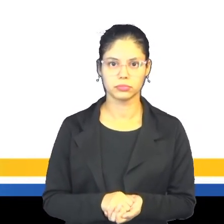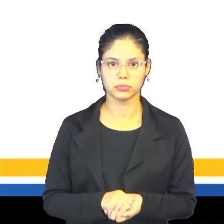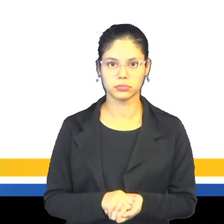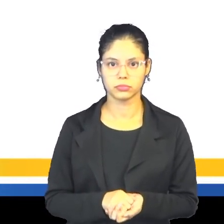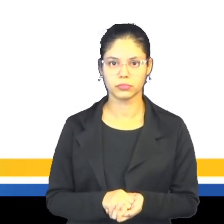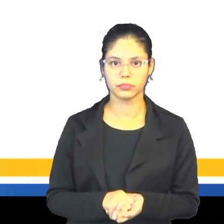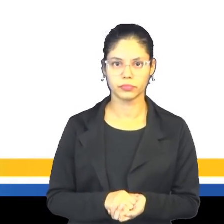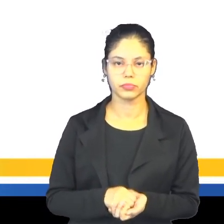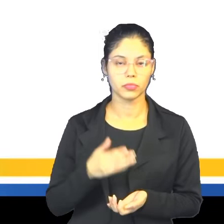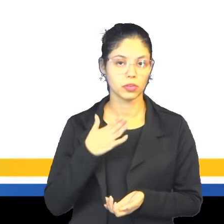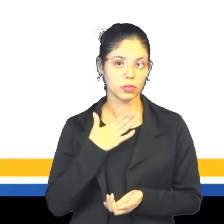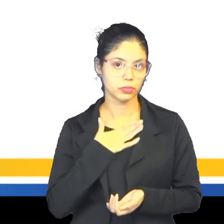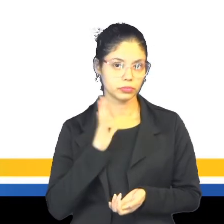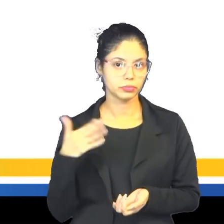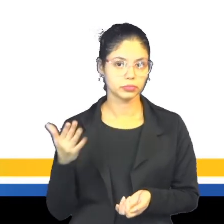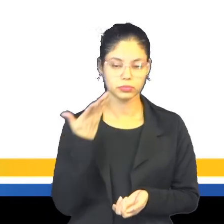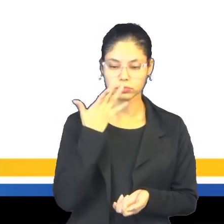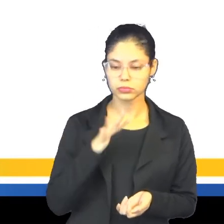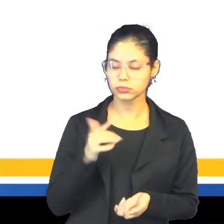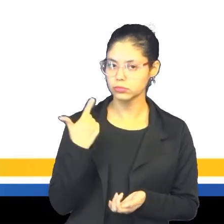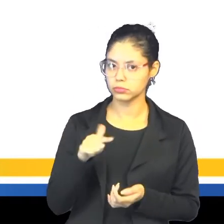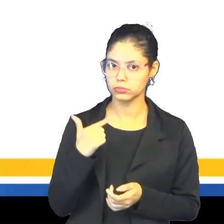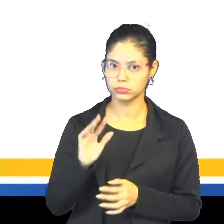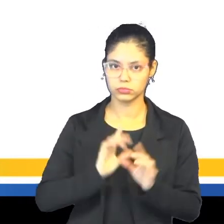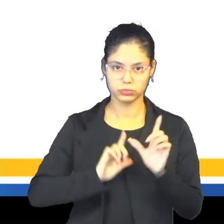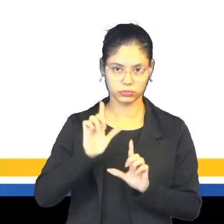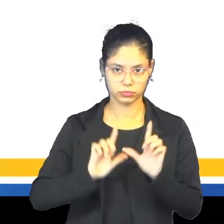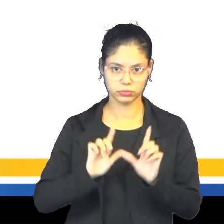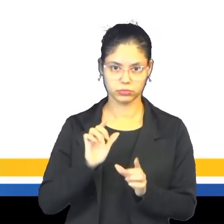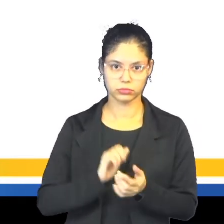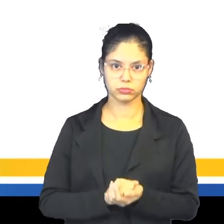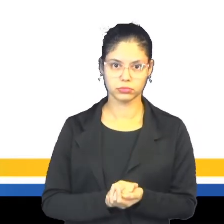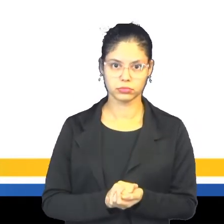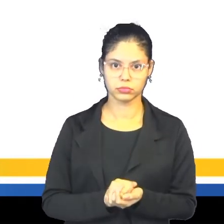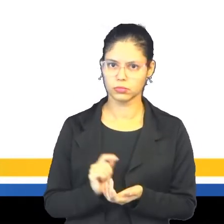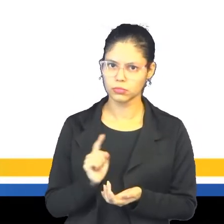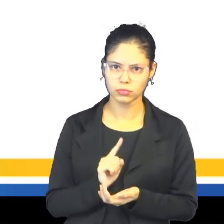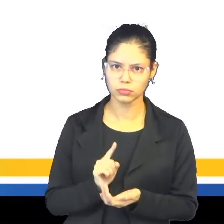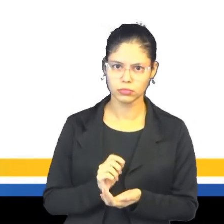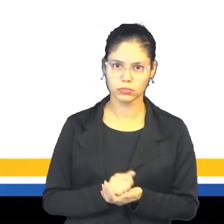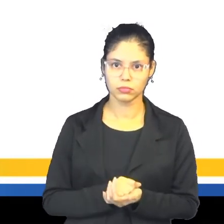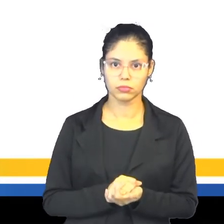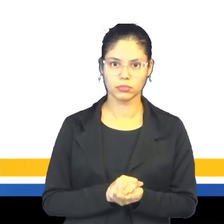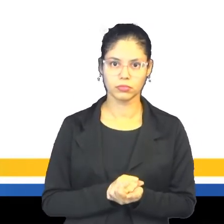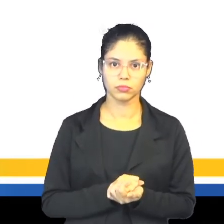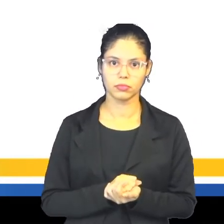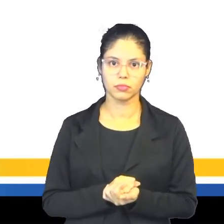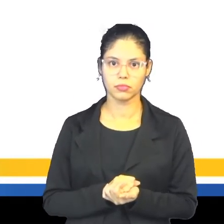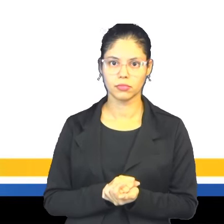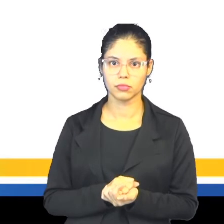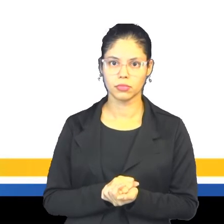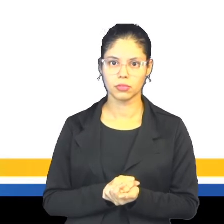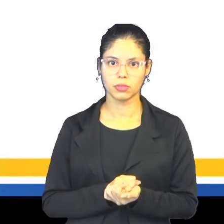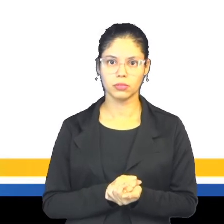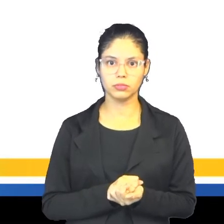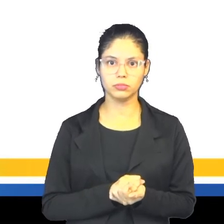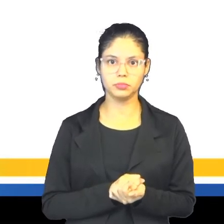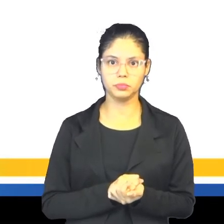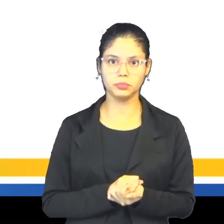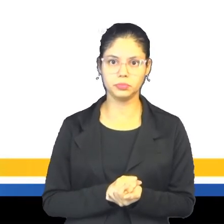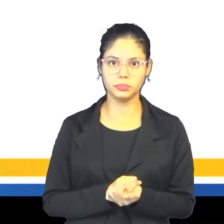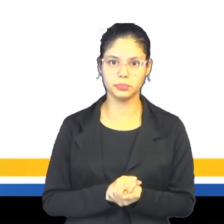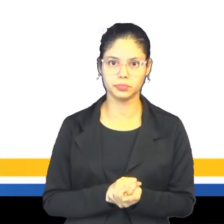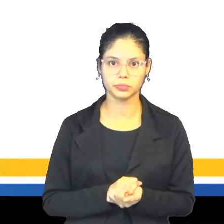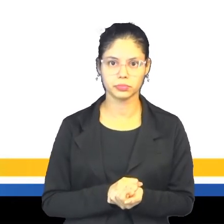Ou seja, quando eu era pequeno, né, não havia televisão. Ela disse, não. Então, para que eras